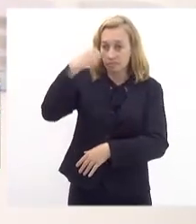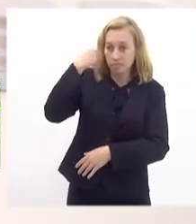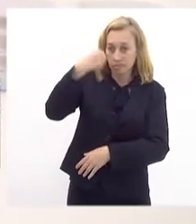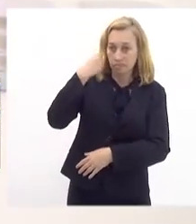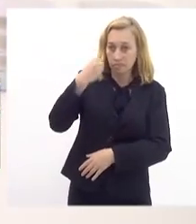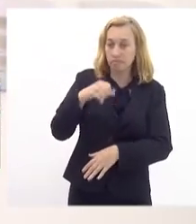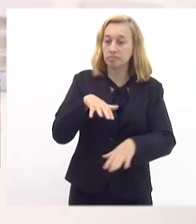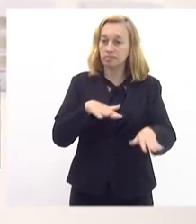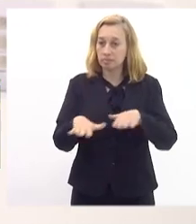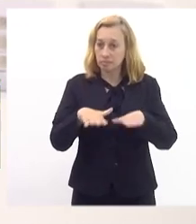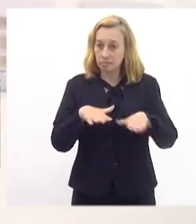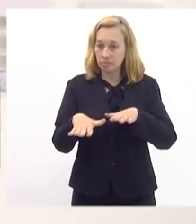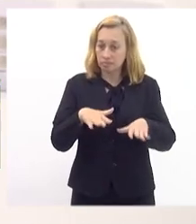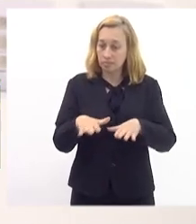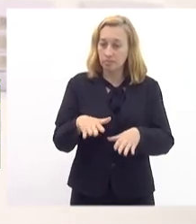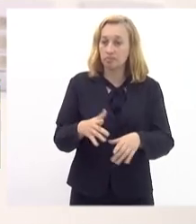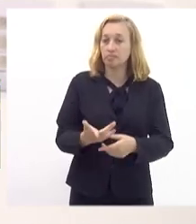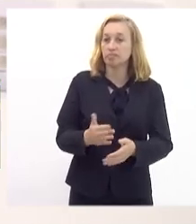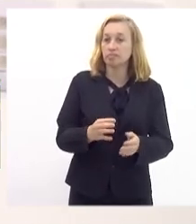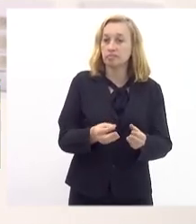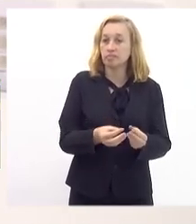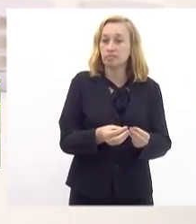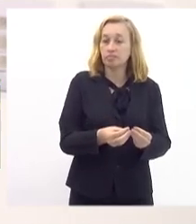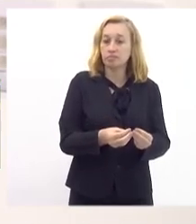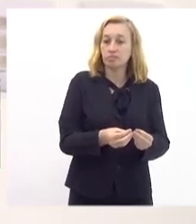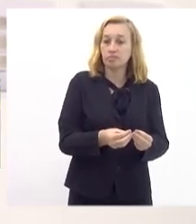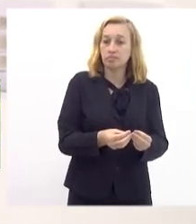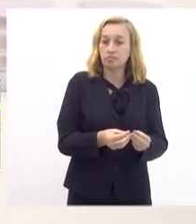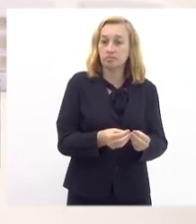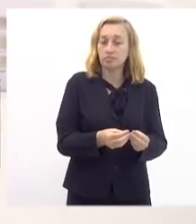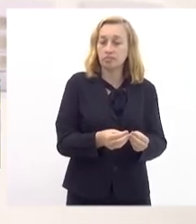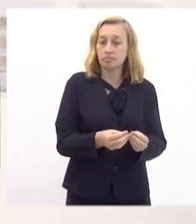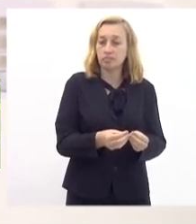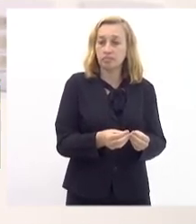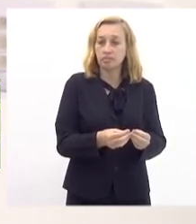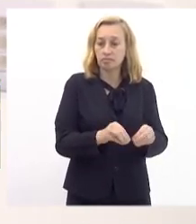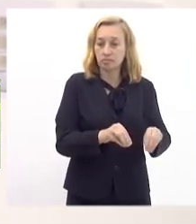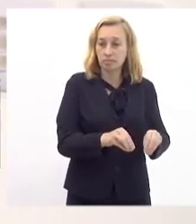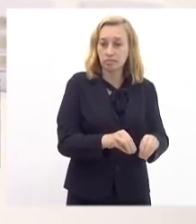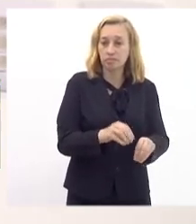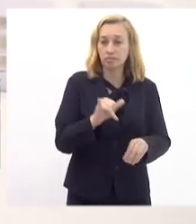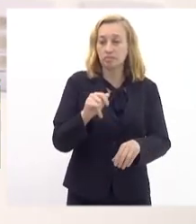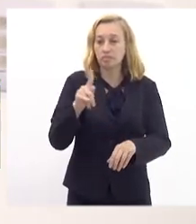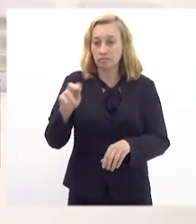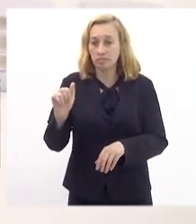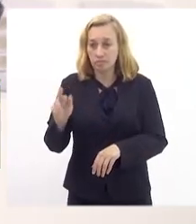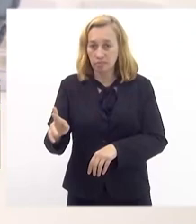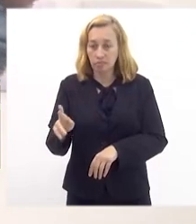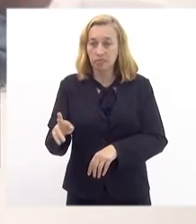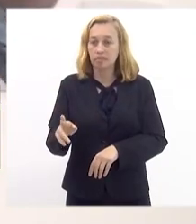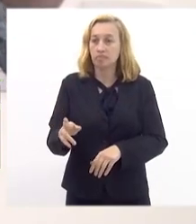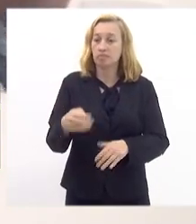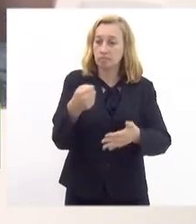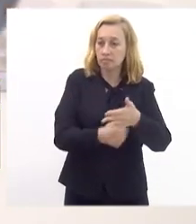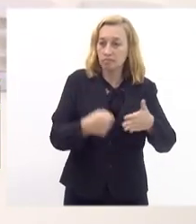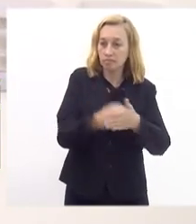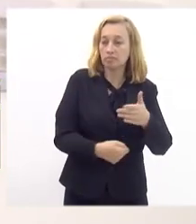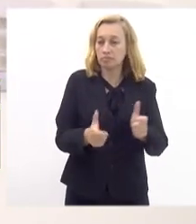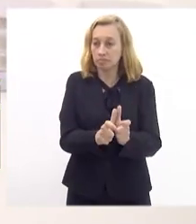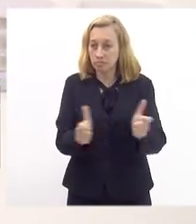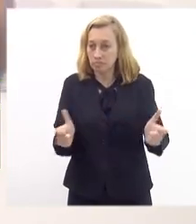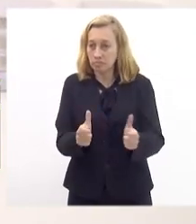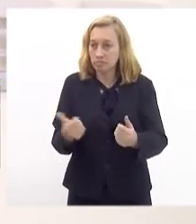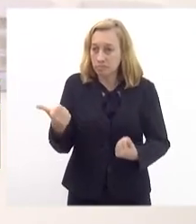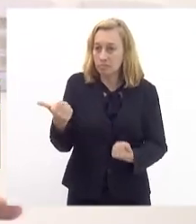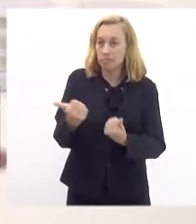inclusive do movimento para desmobilizar é a questão da Ingá que era uma grande luta uma luta que eu levei a